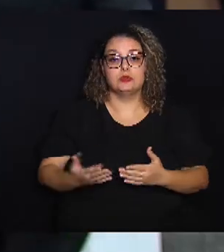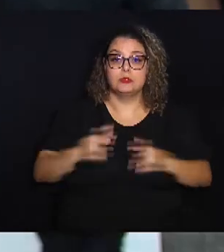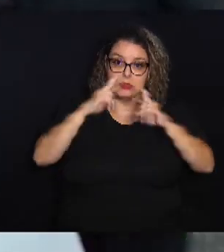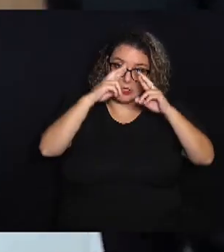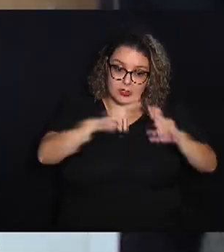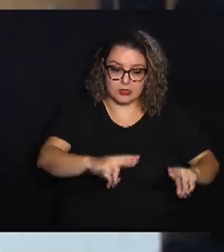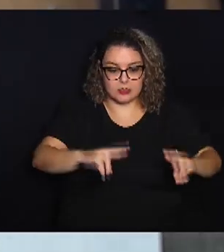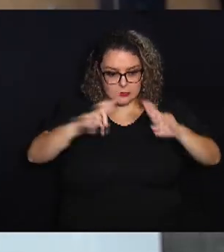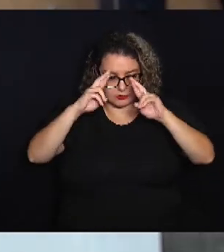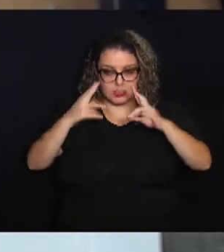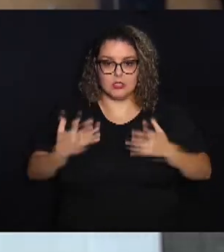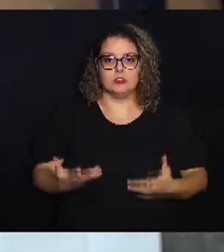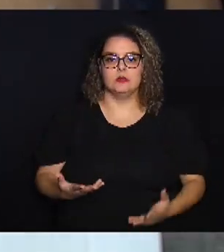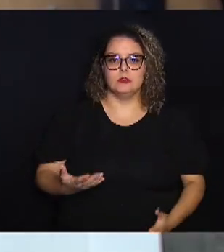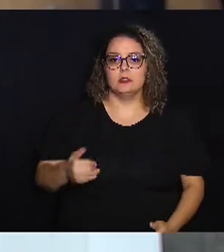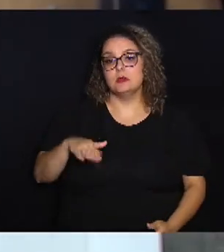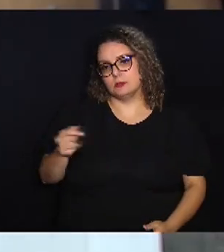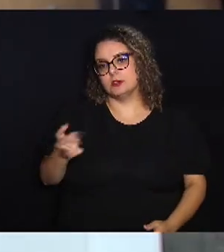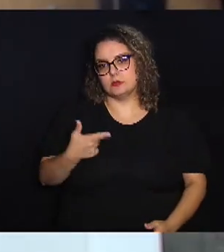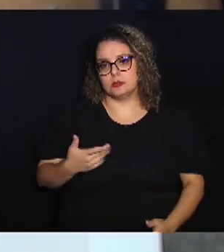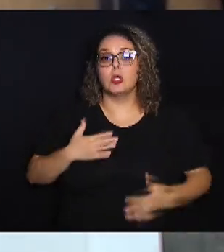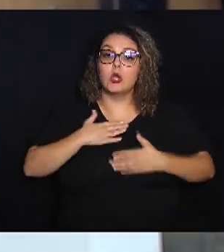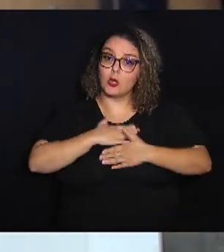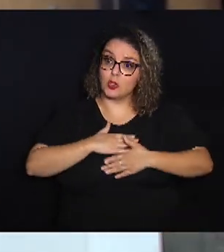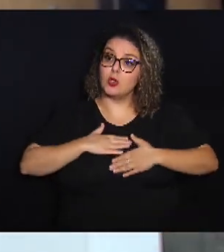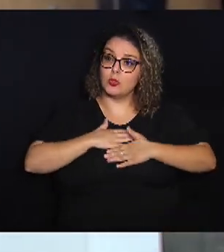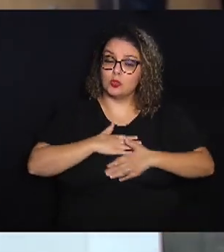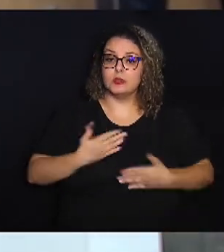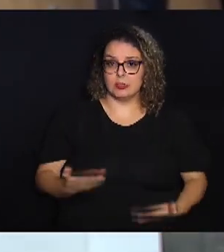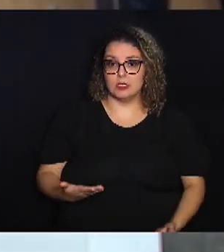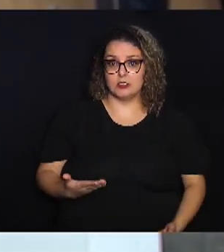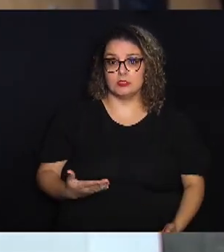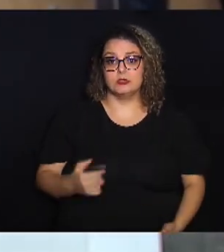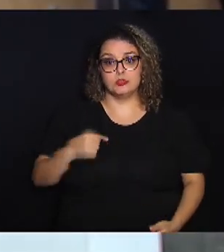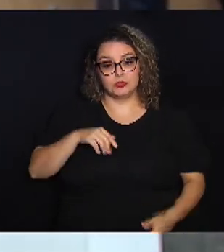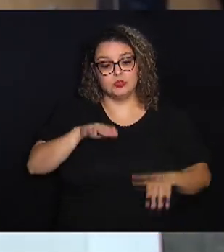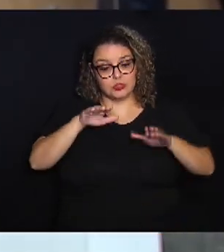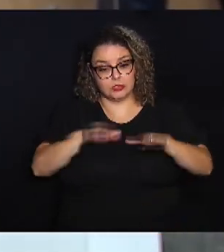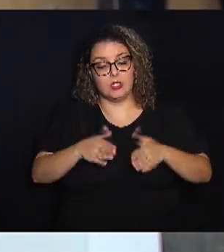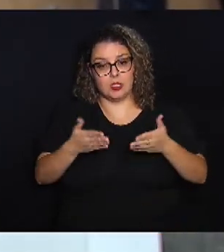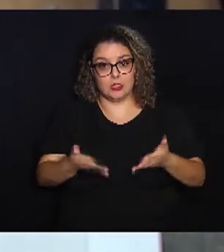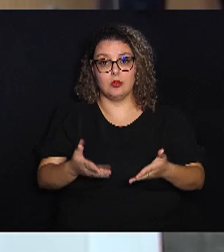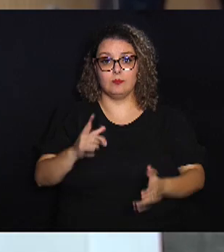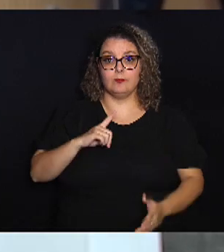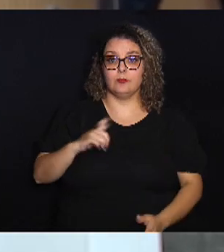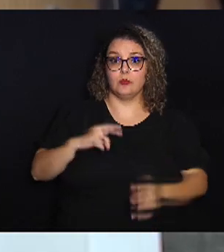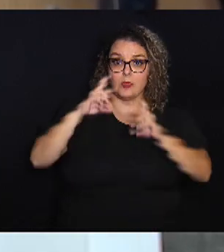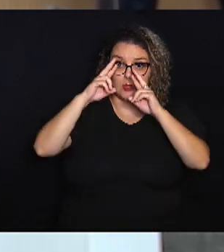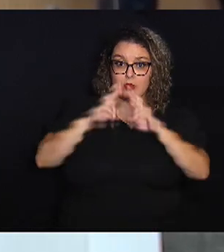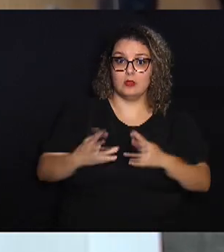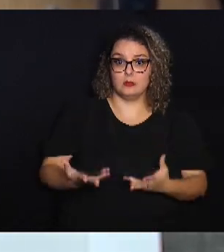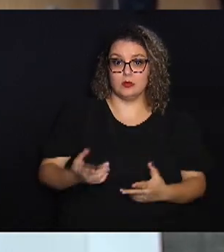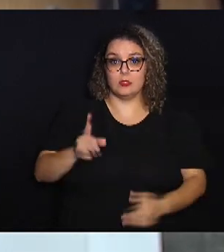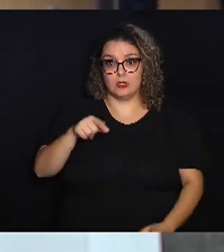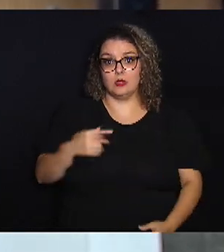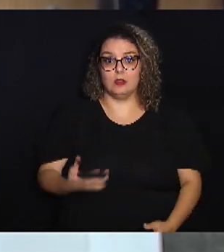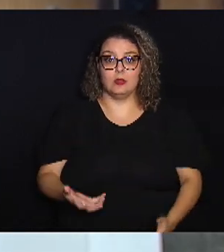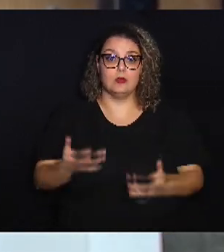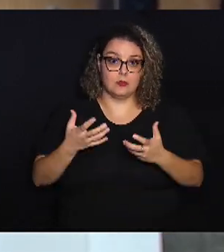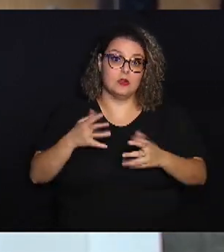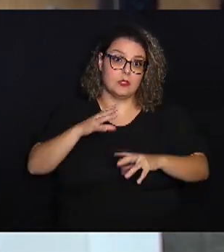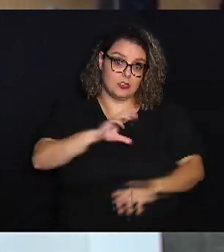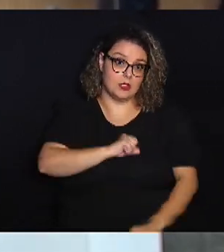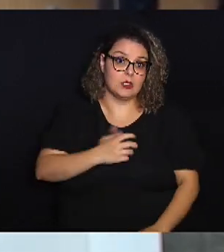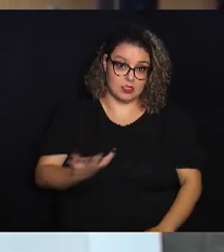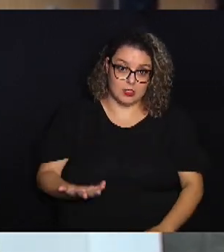respeitem e, mais do que isso, gostem de estar lá, tem aí respeito, e é isso que a gente gosta,